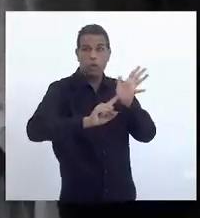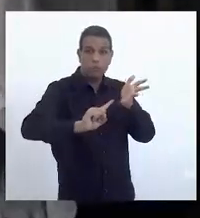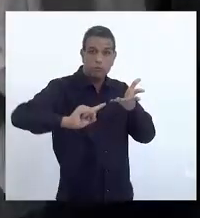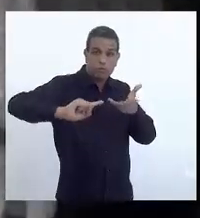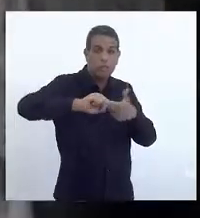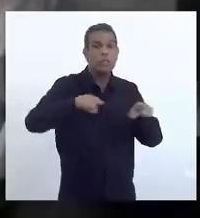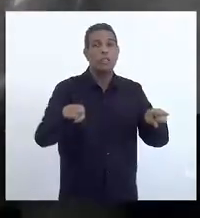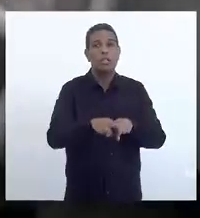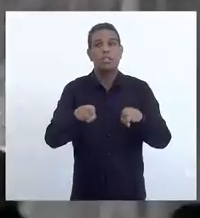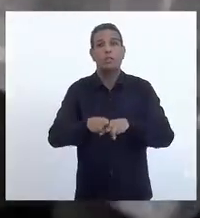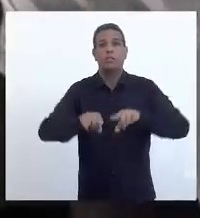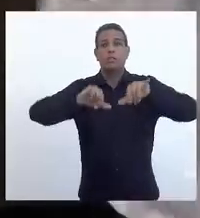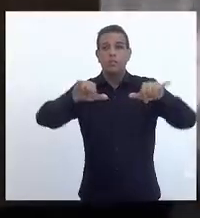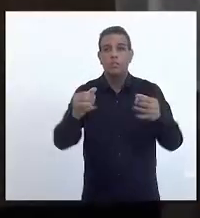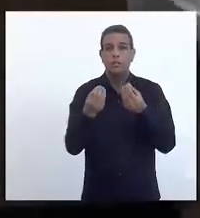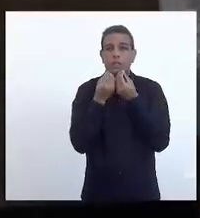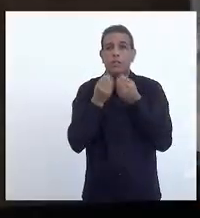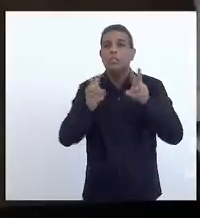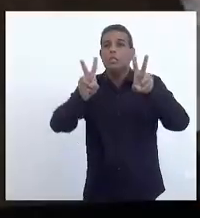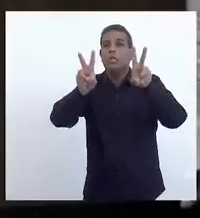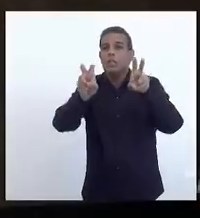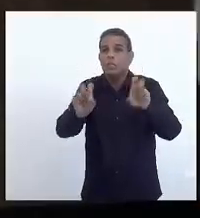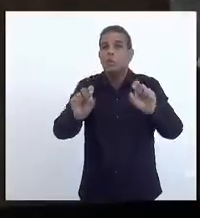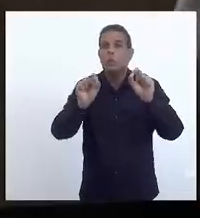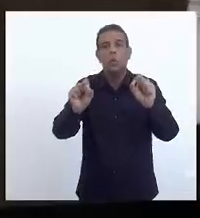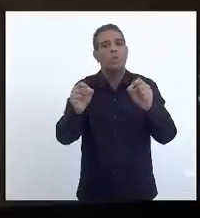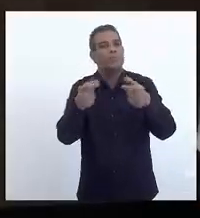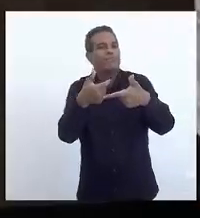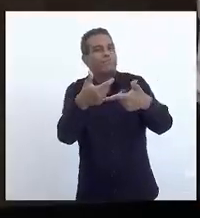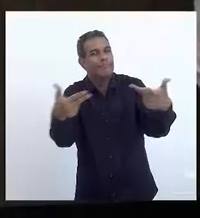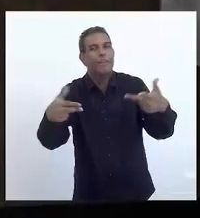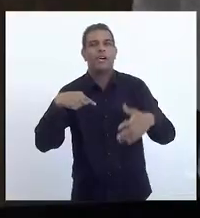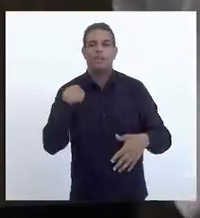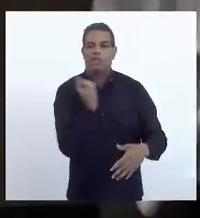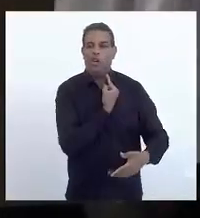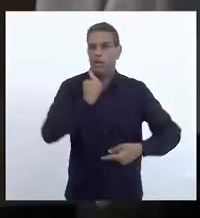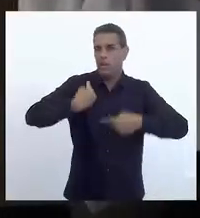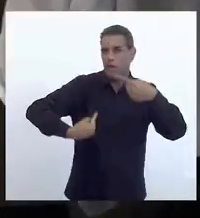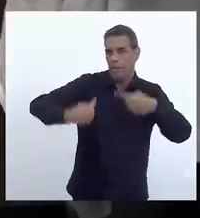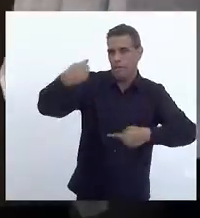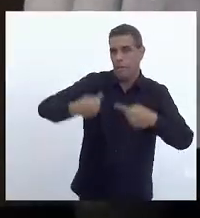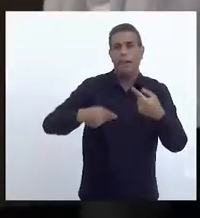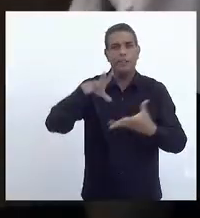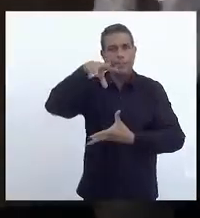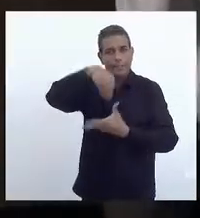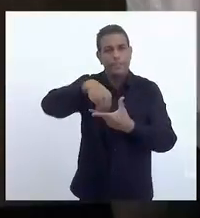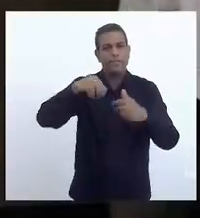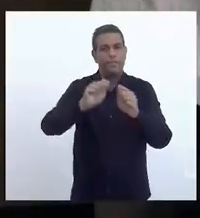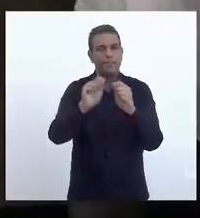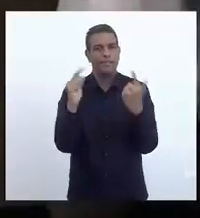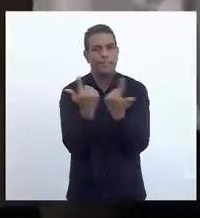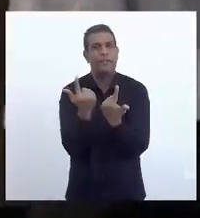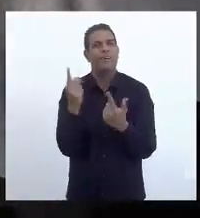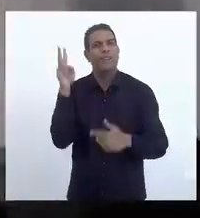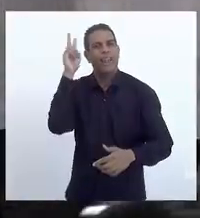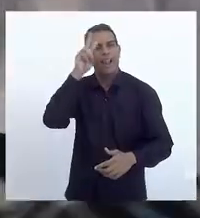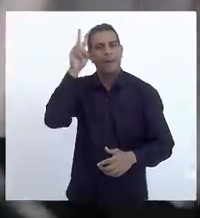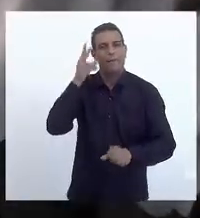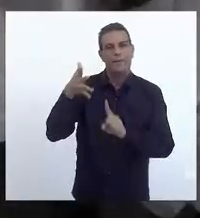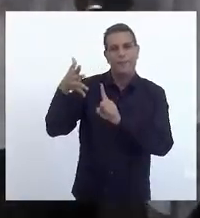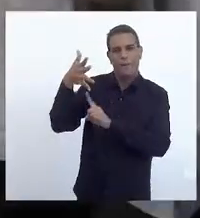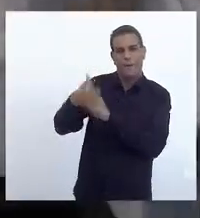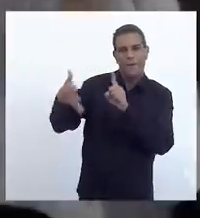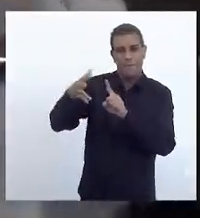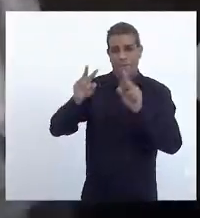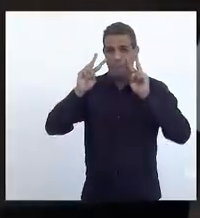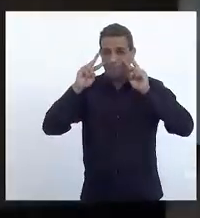menção explícita à questão da matriz insumo-produto, que a gente tem debatido tanto aqui na Assembleia, inclusive naquele fórum que você